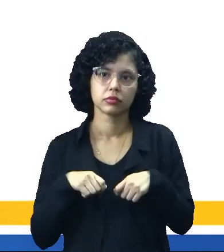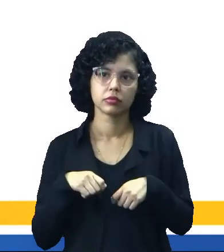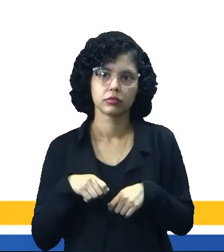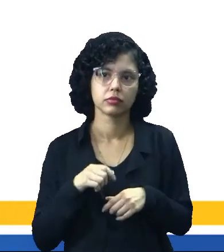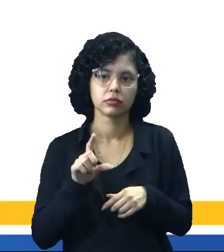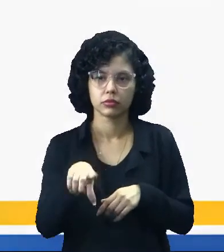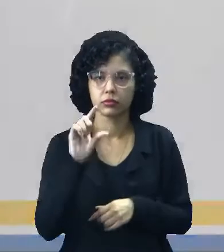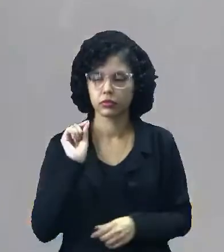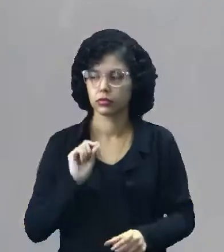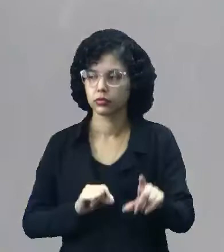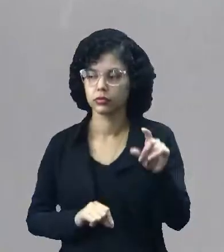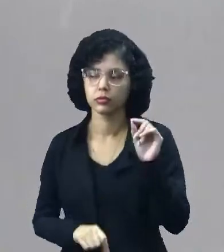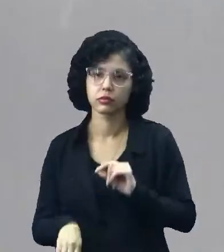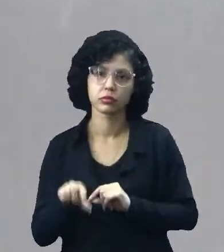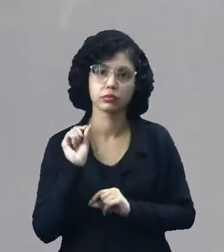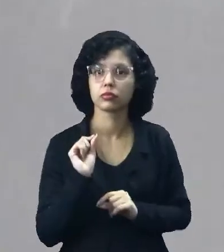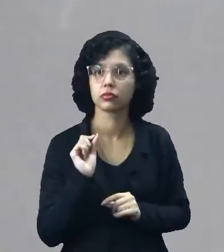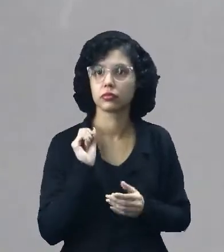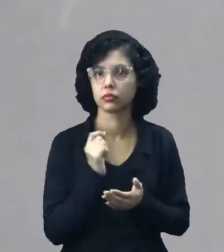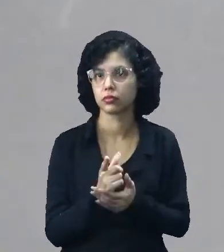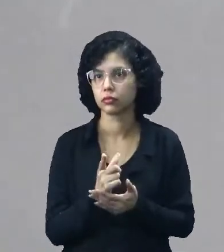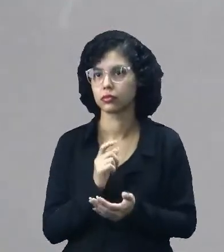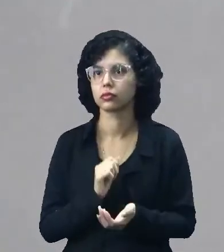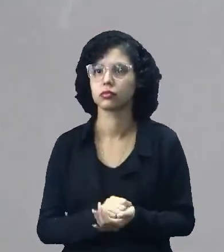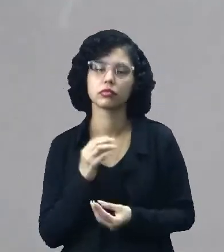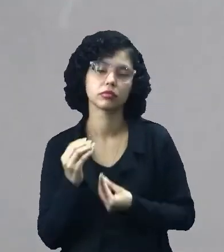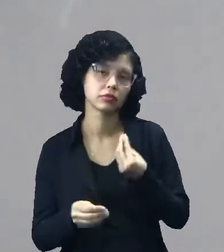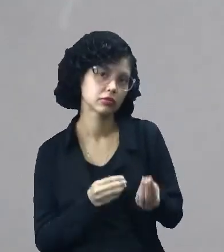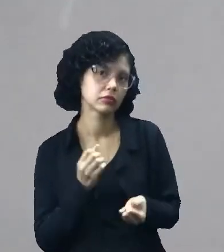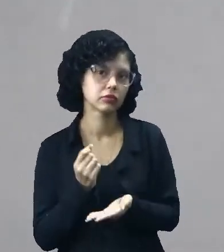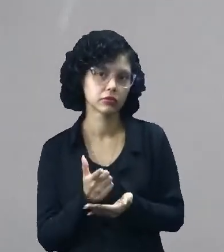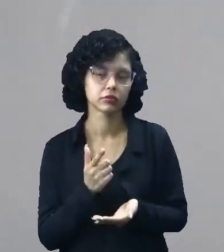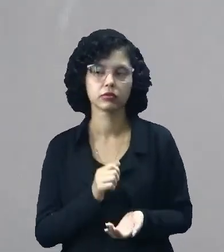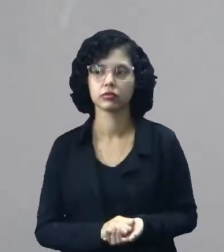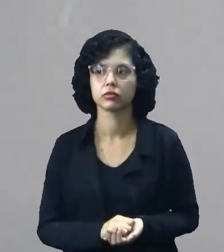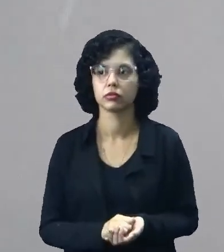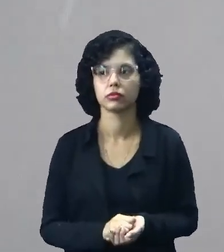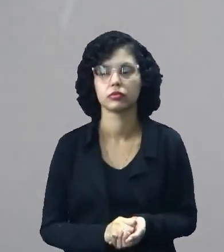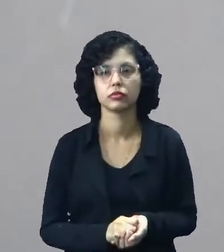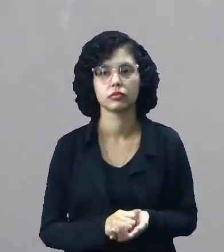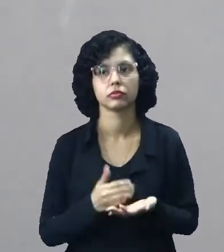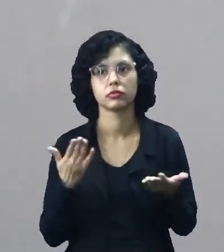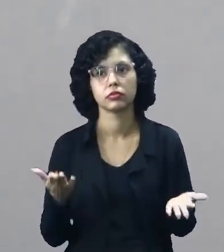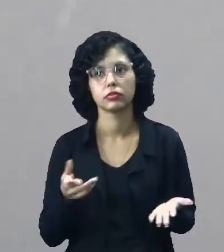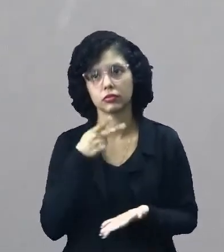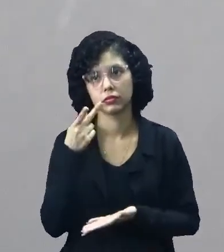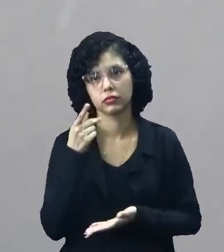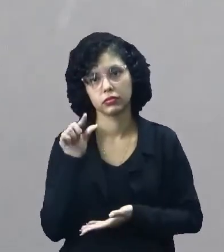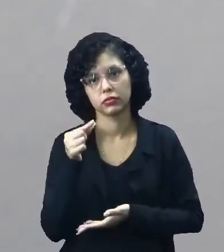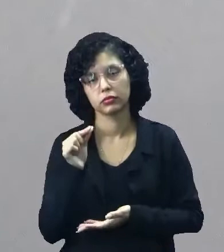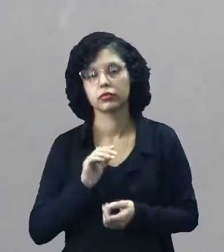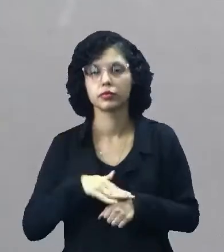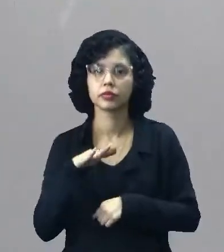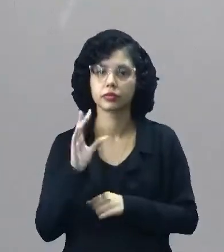essa escolha, né, de o que você vai comprar, como você vai comprar, né? E aí, falando um